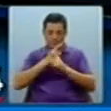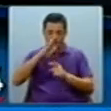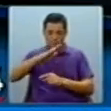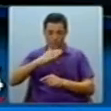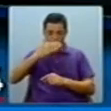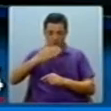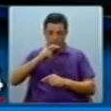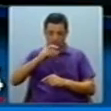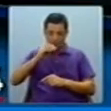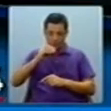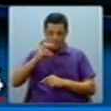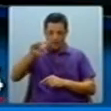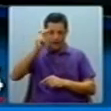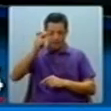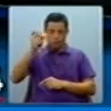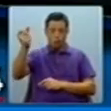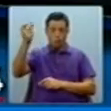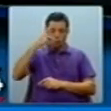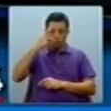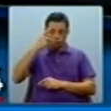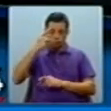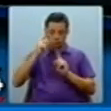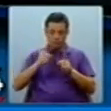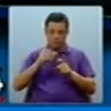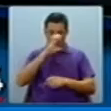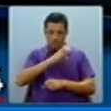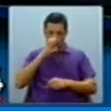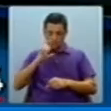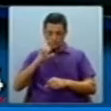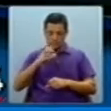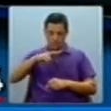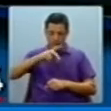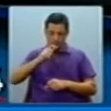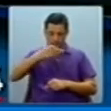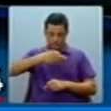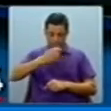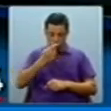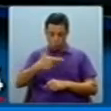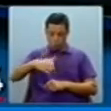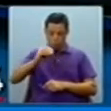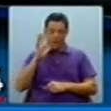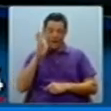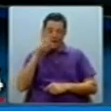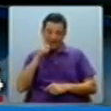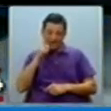cerca de 30 anos-luz e que é aquilo que os cientistas chamam de um Neptuno quente. Chama-se